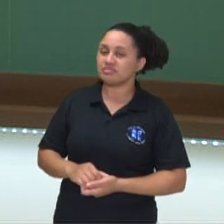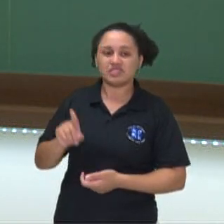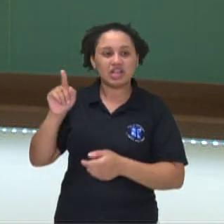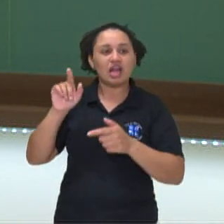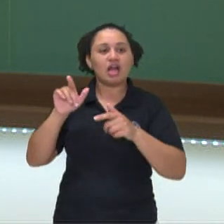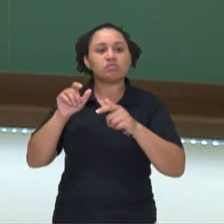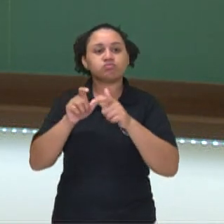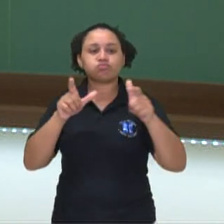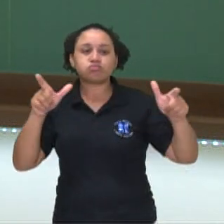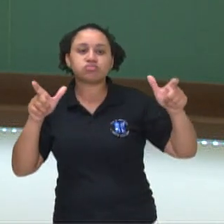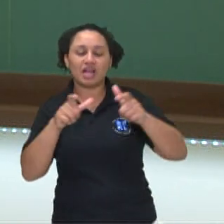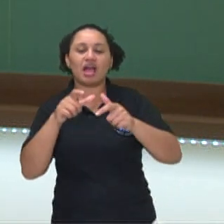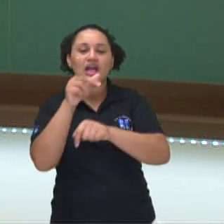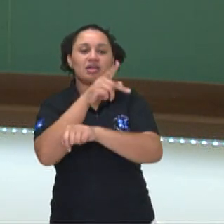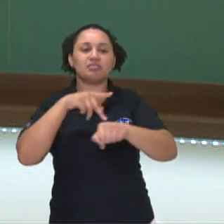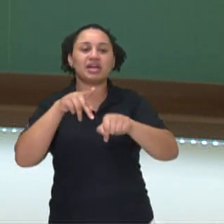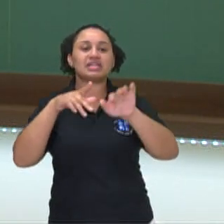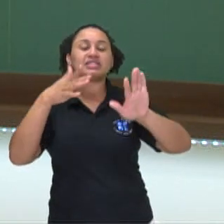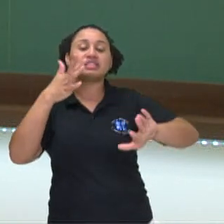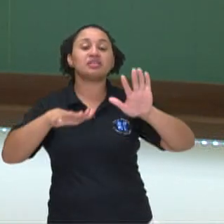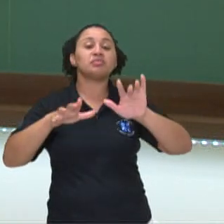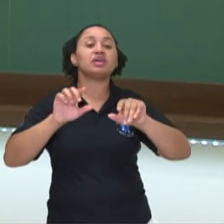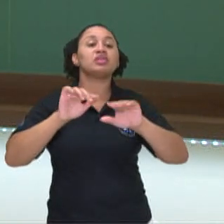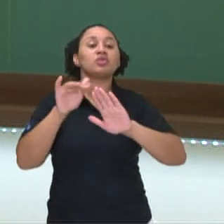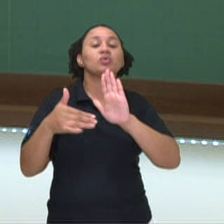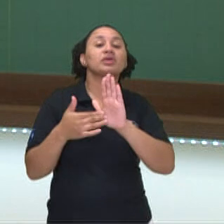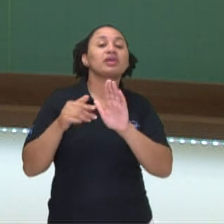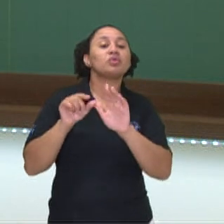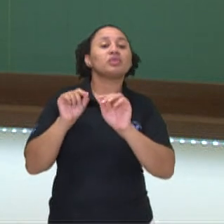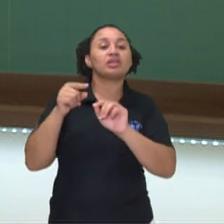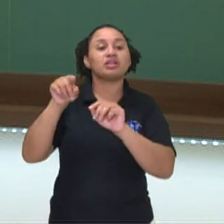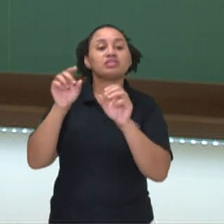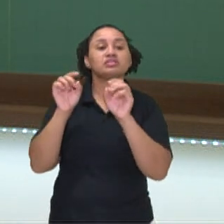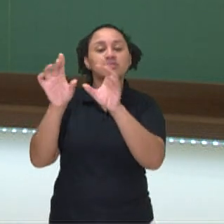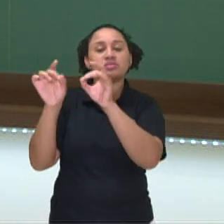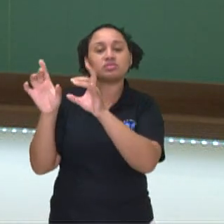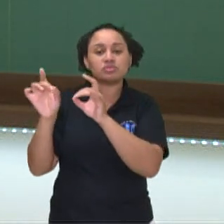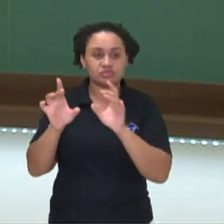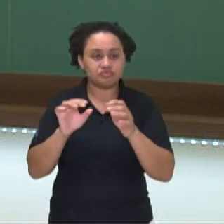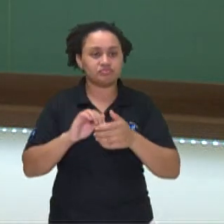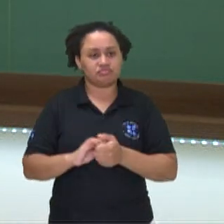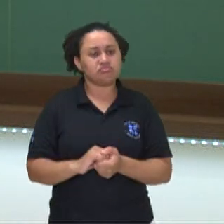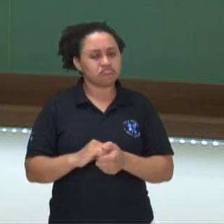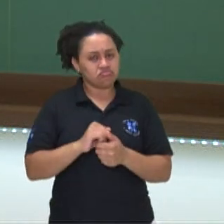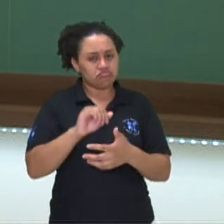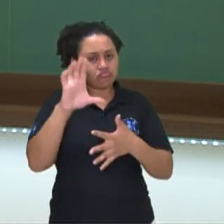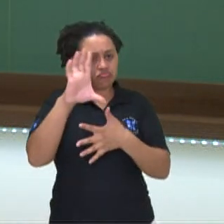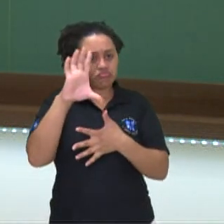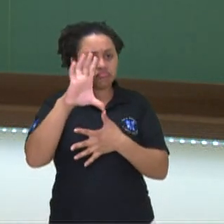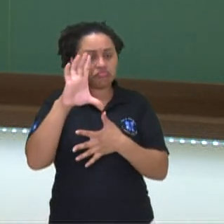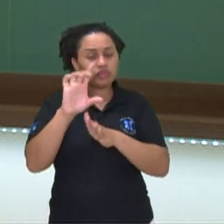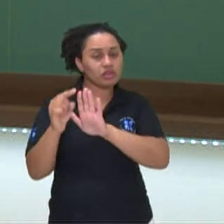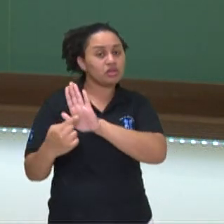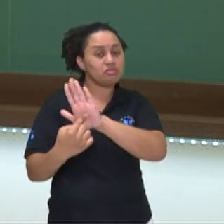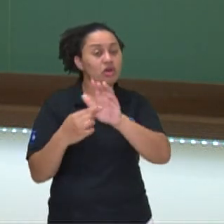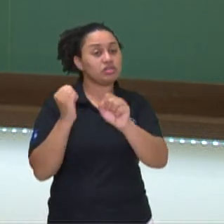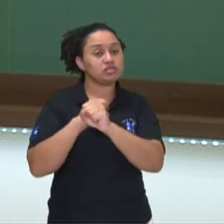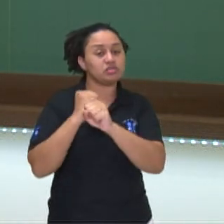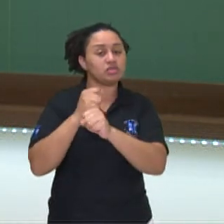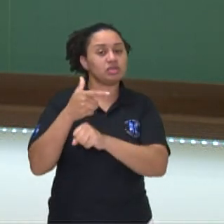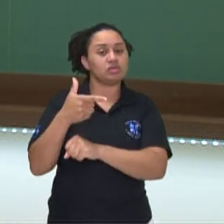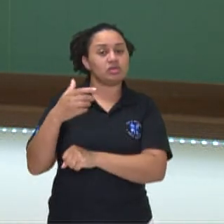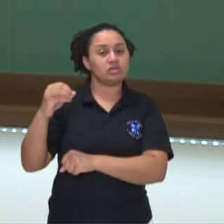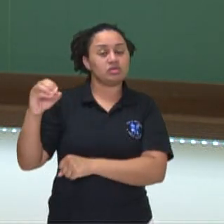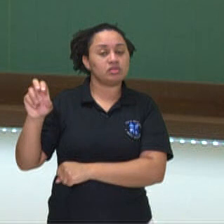com a quantidade de itens que eles estão consumindo. Por mais que seja um mapa que mostra ali para você no ano de